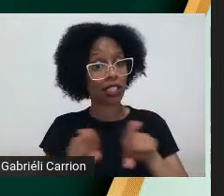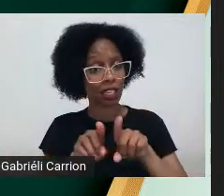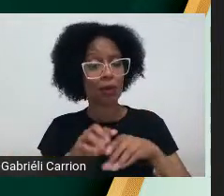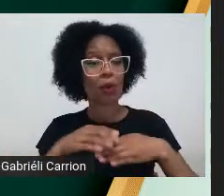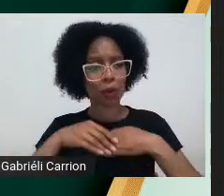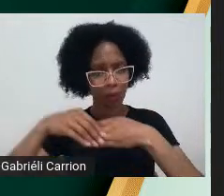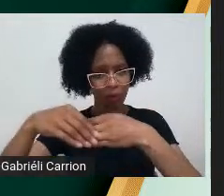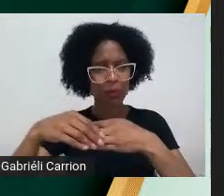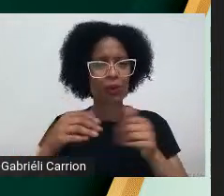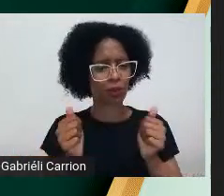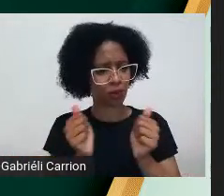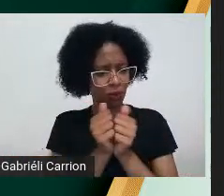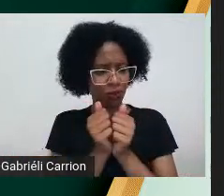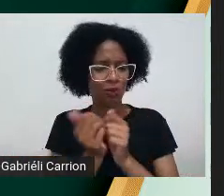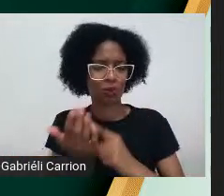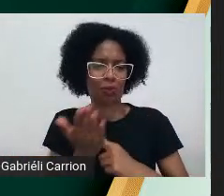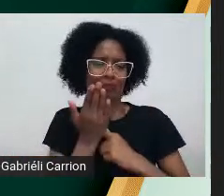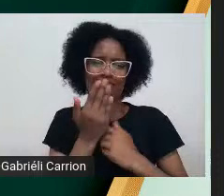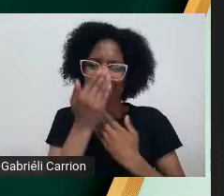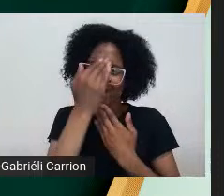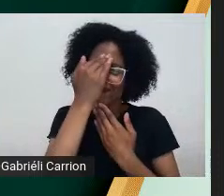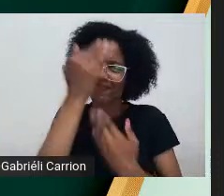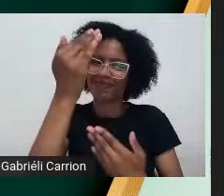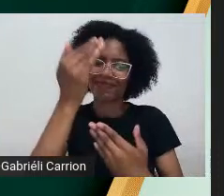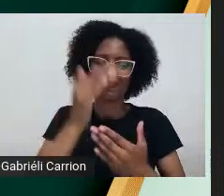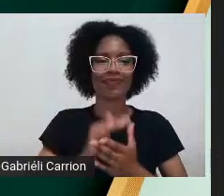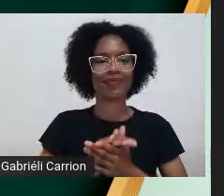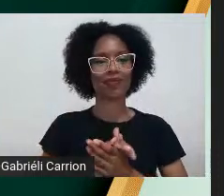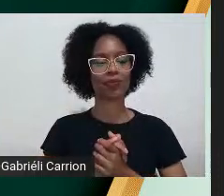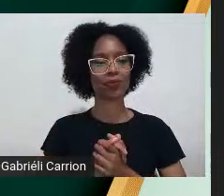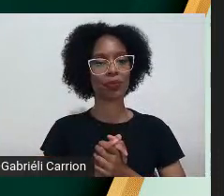guiaram em toda essa trajetória. Então, muito obrigada.